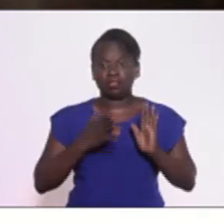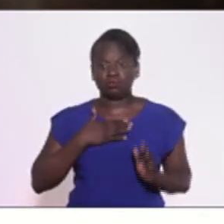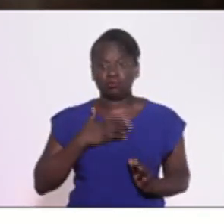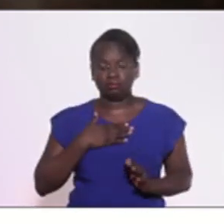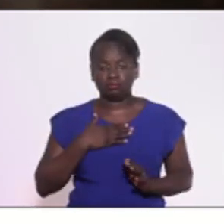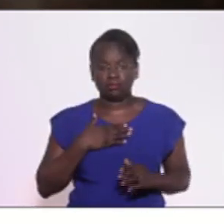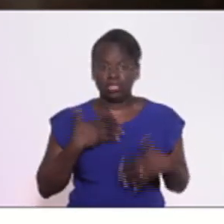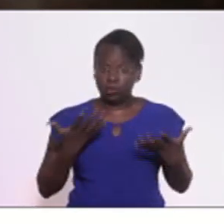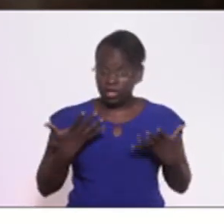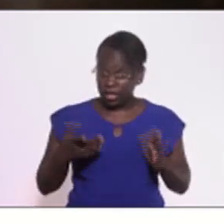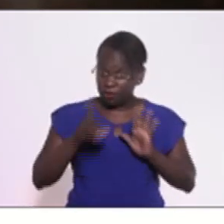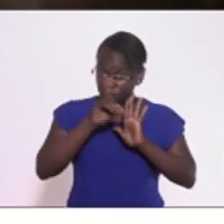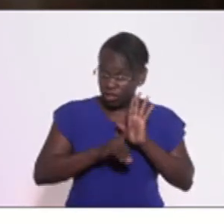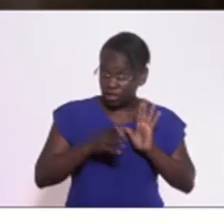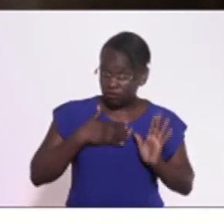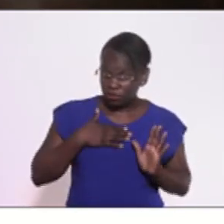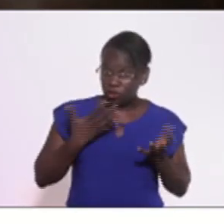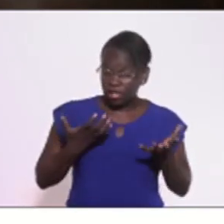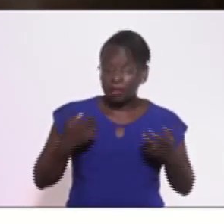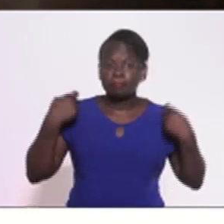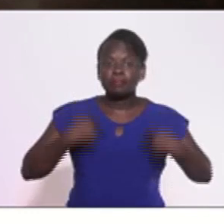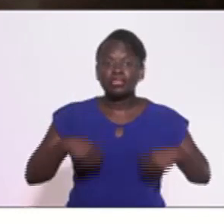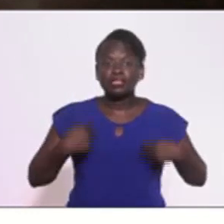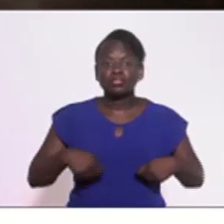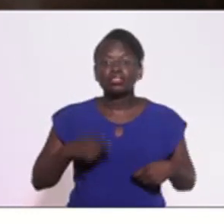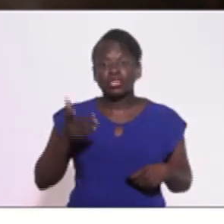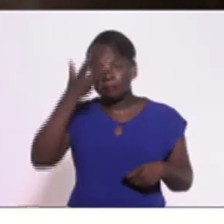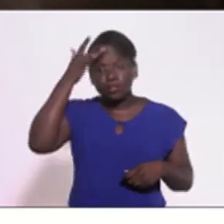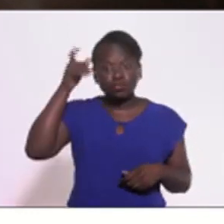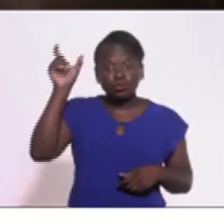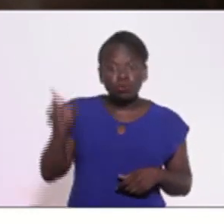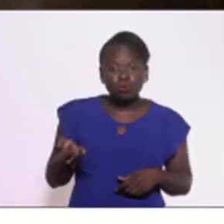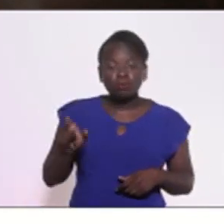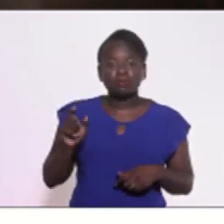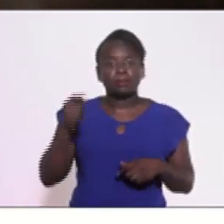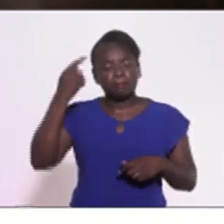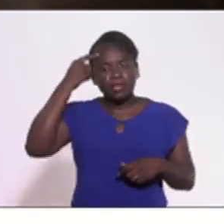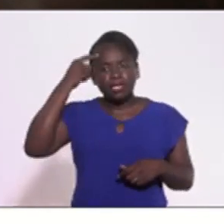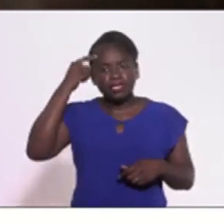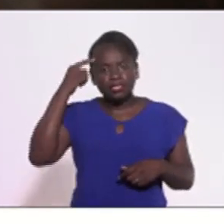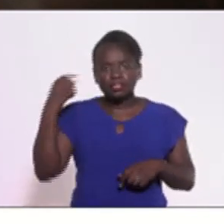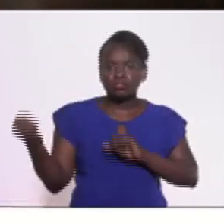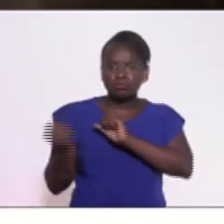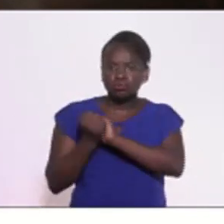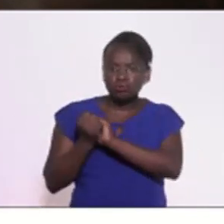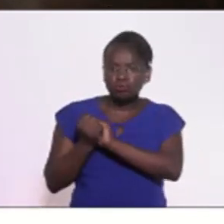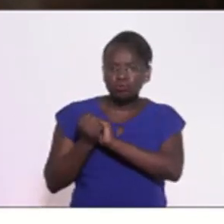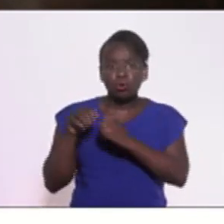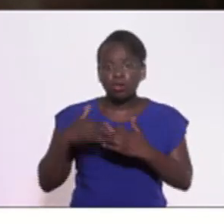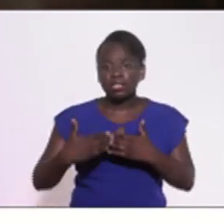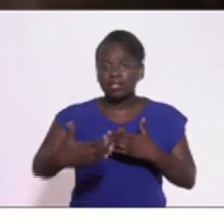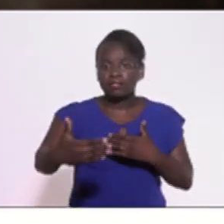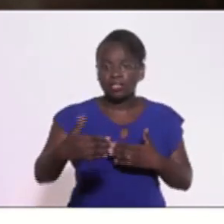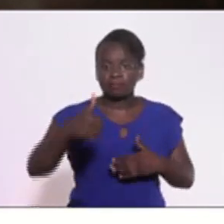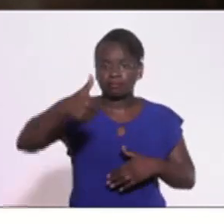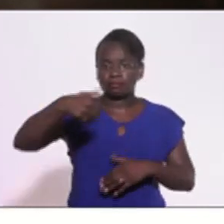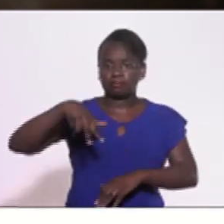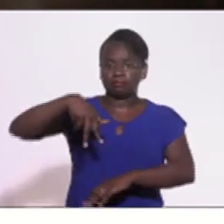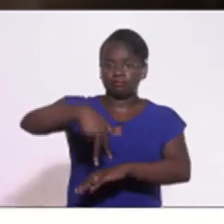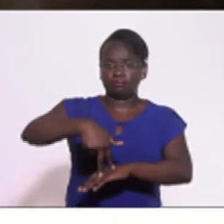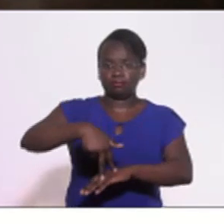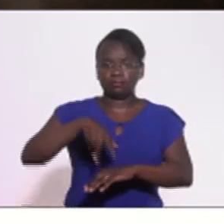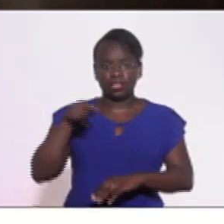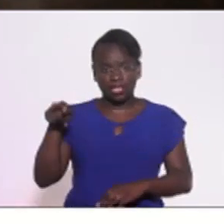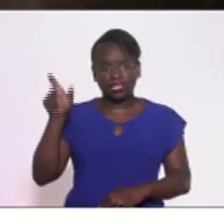para a gente querer o que tem de direito, temos que ter pessoas que pensem do lado ou à frente de nós. Ronaldo